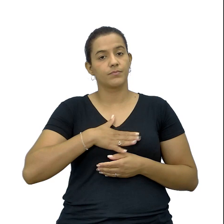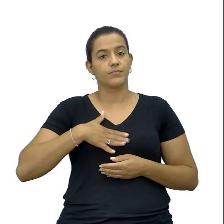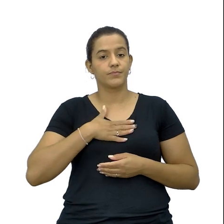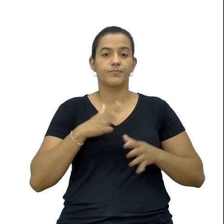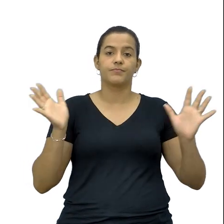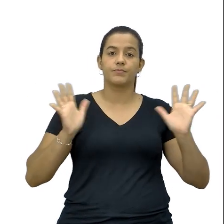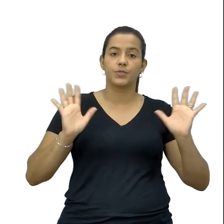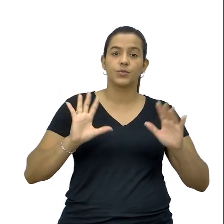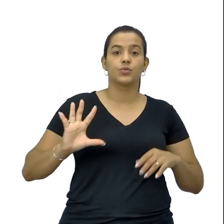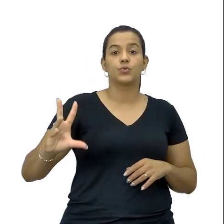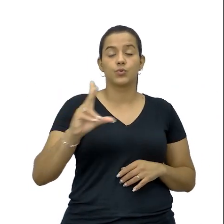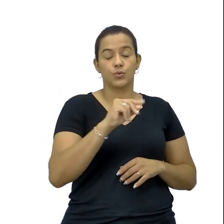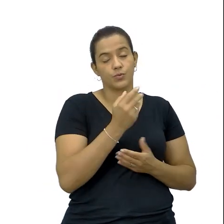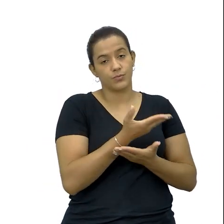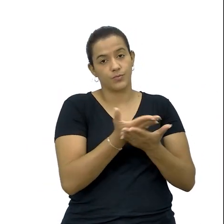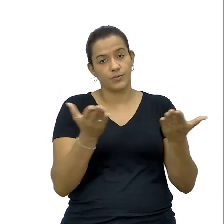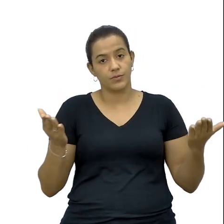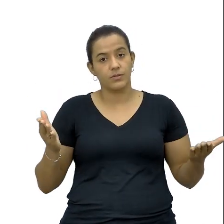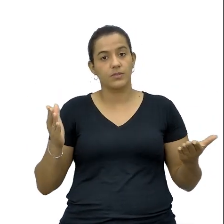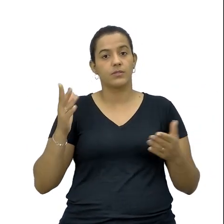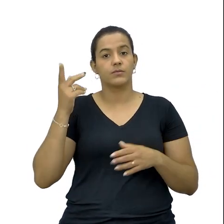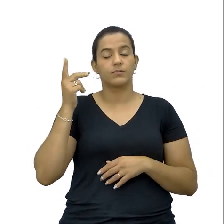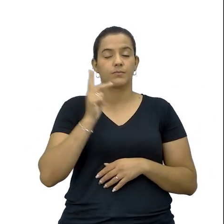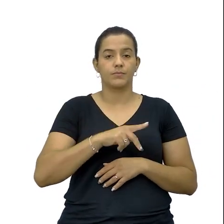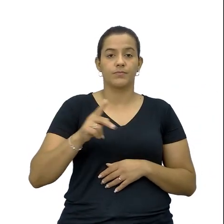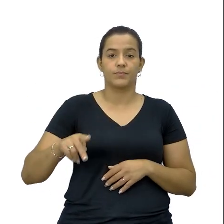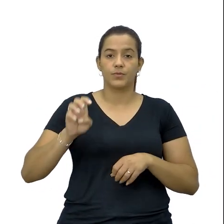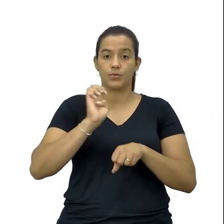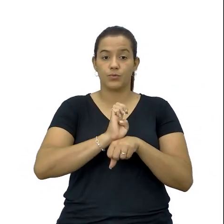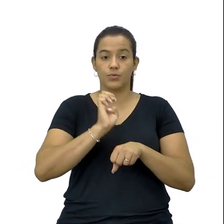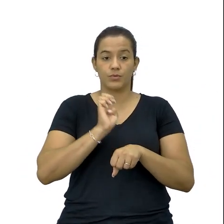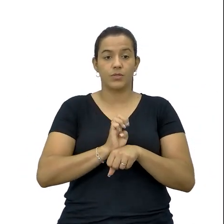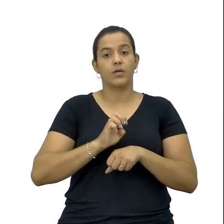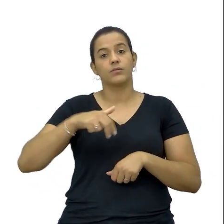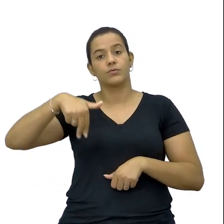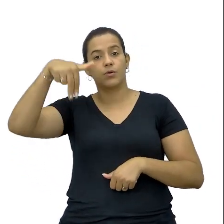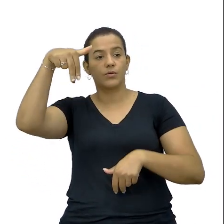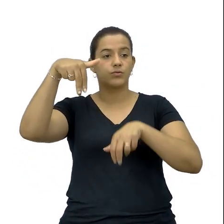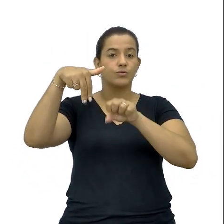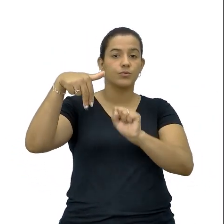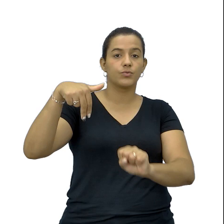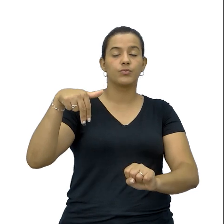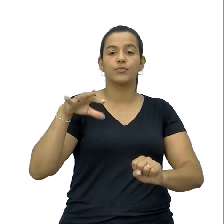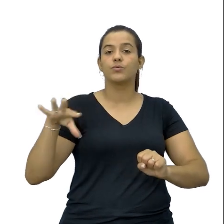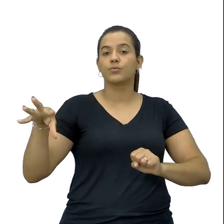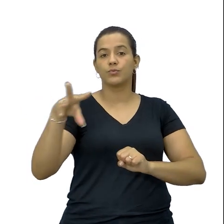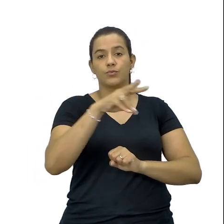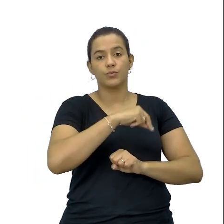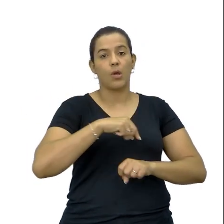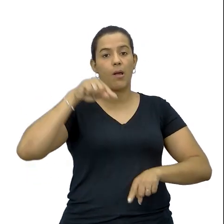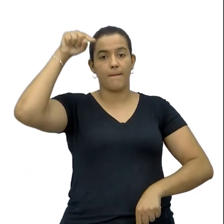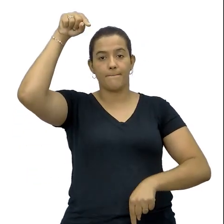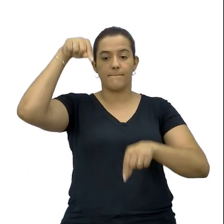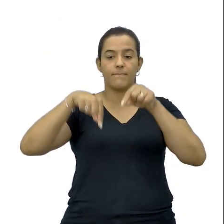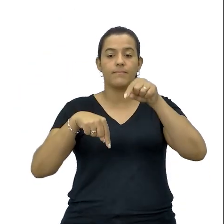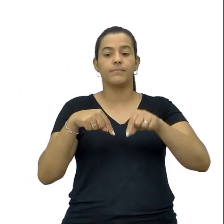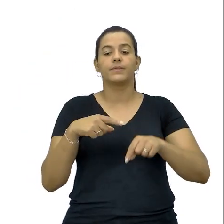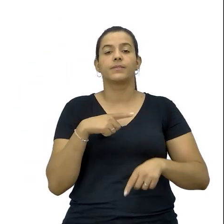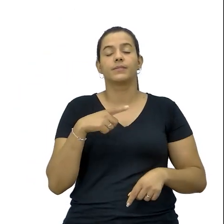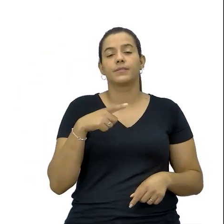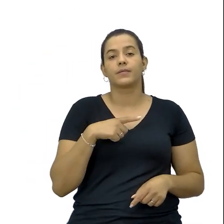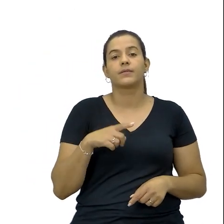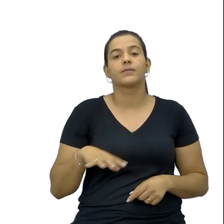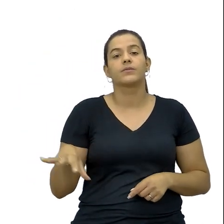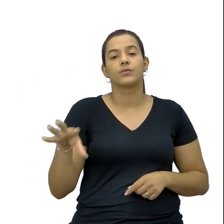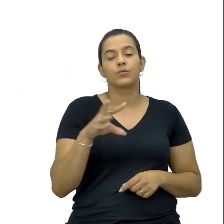vocês, professores do estado todo de São Paulo, né? Do extremo norte ao sul aí, que vai de uma ponta a outra, né? O